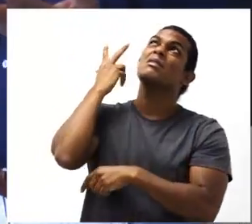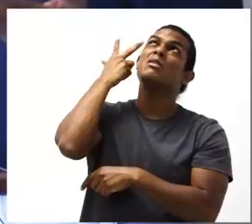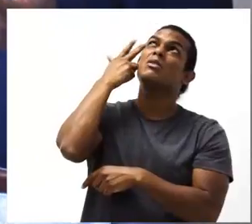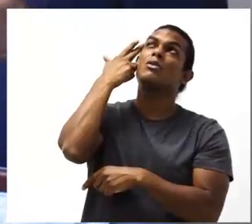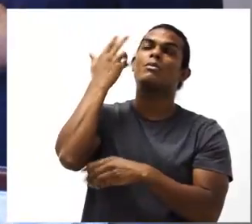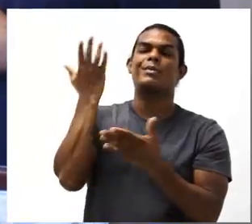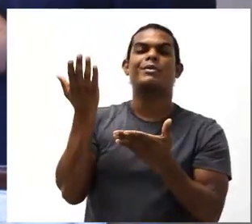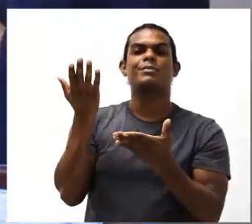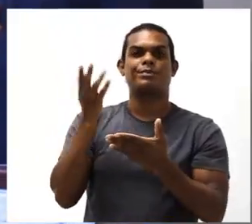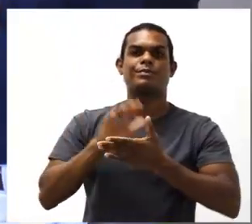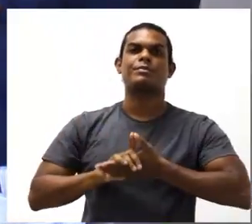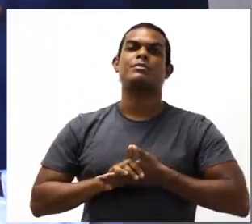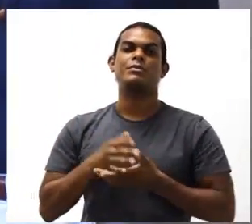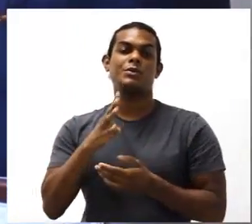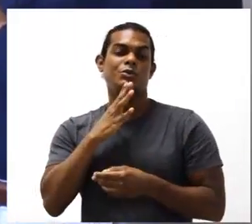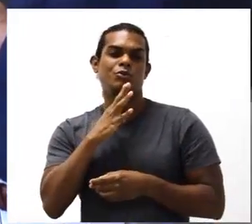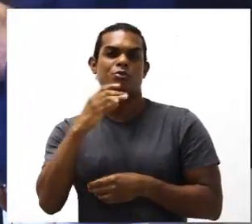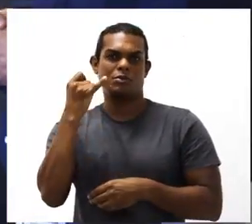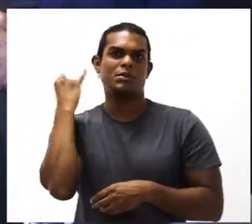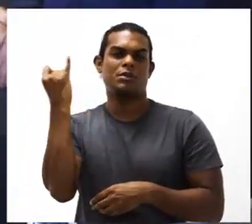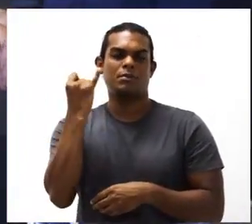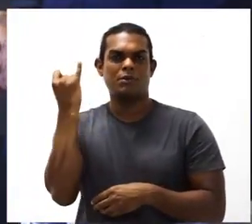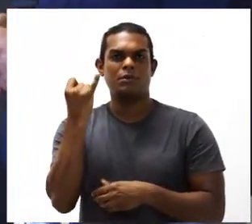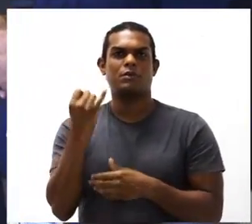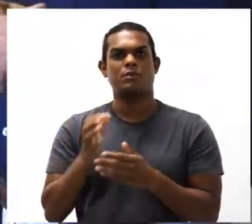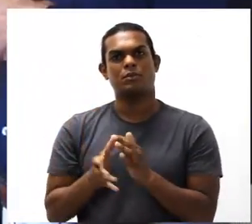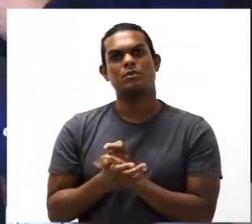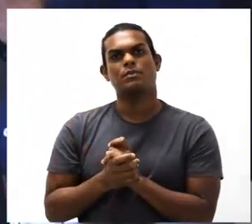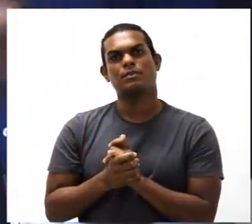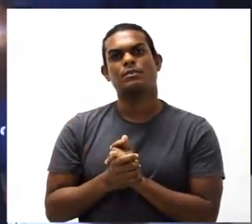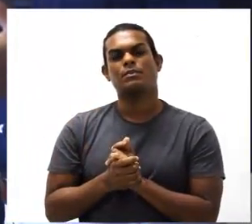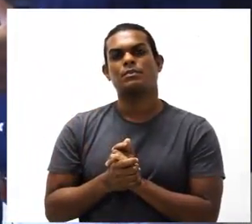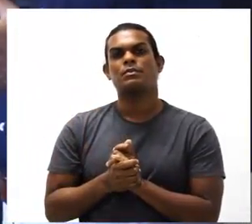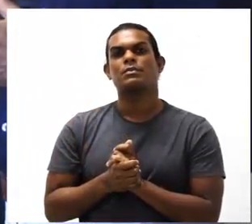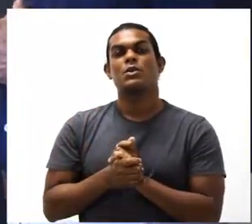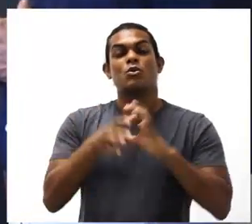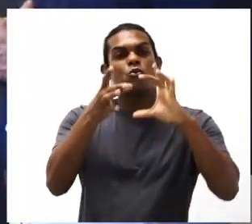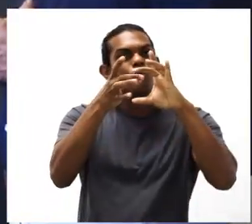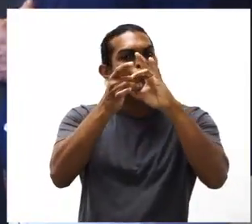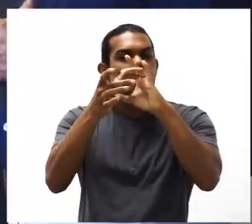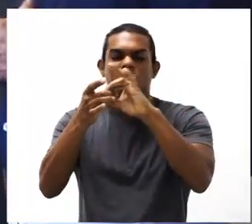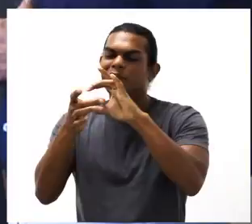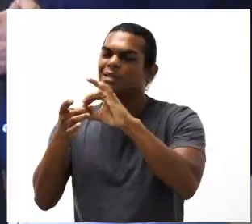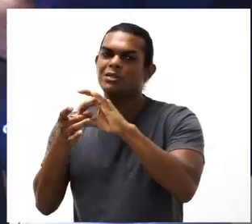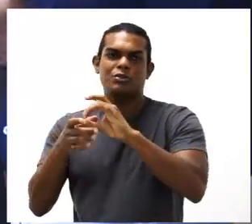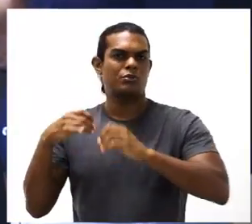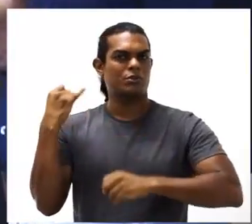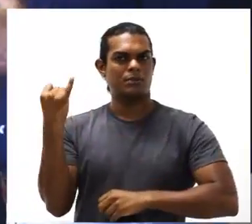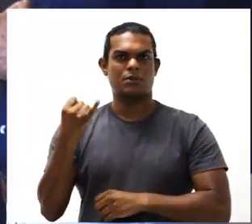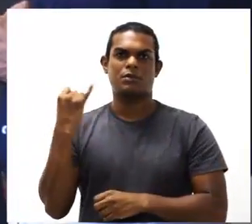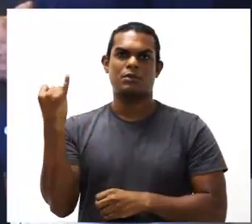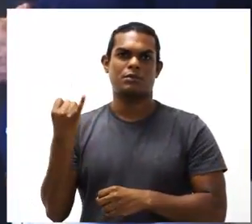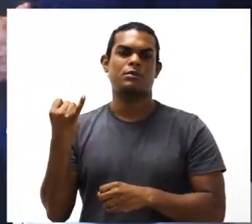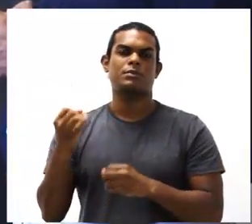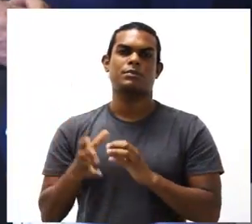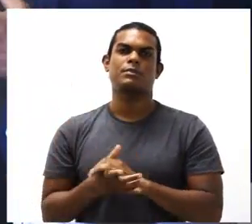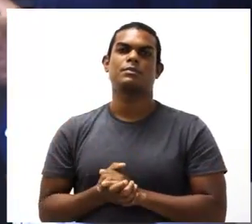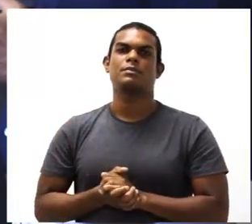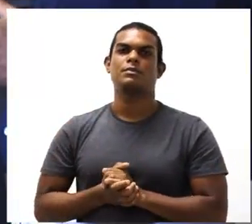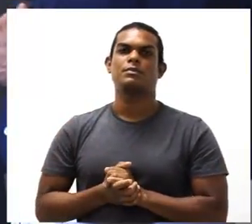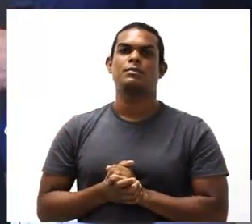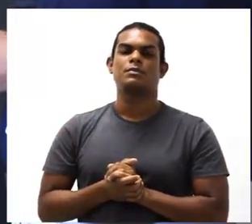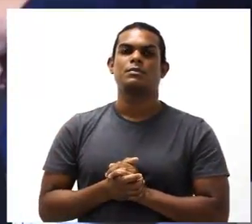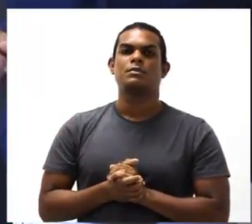estruturação, sistematização e também contexto. A informação o contexto tem que ter um fundamental contexto para ter o valor e gerar um conhecimento. Exatamente. Os contextos são